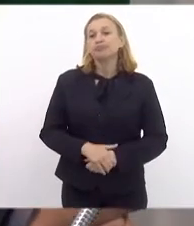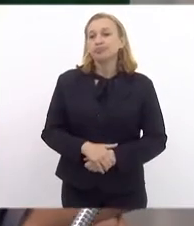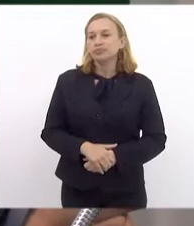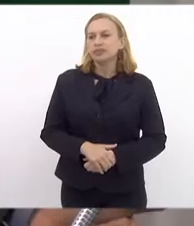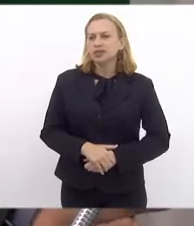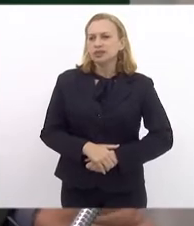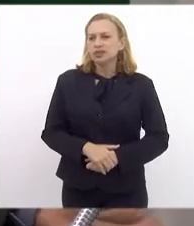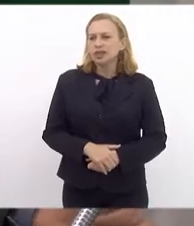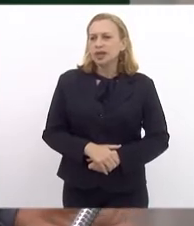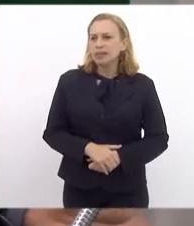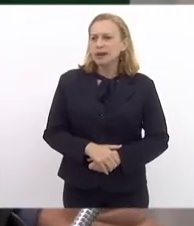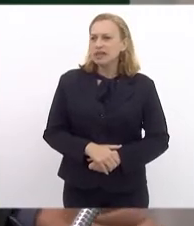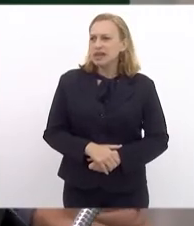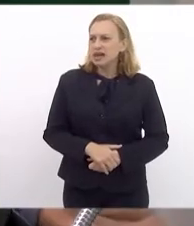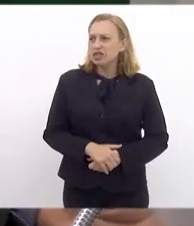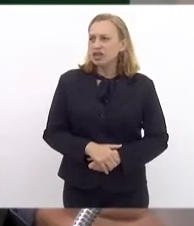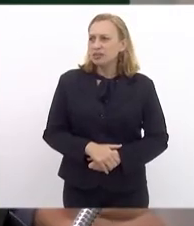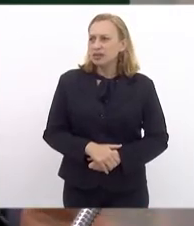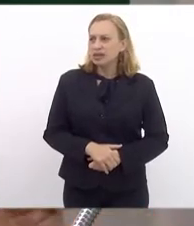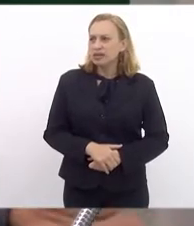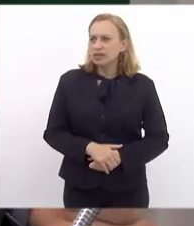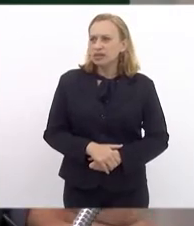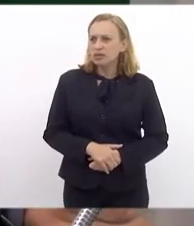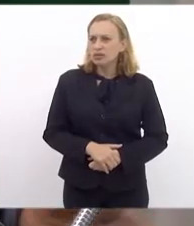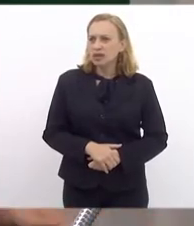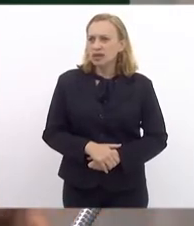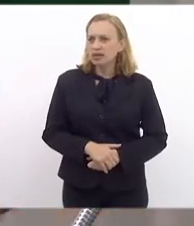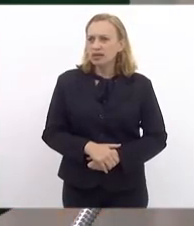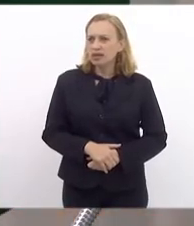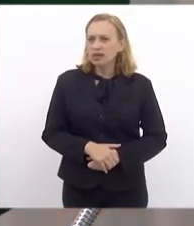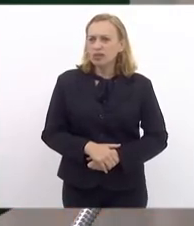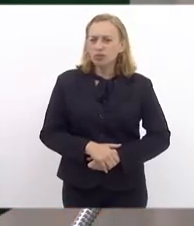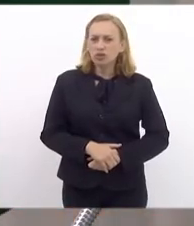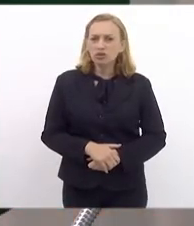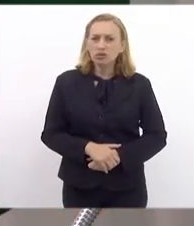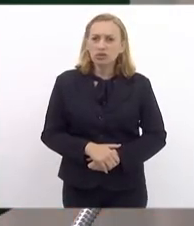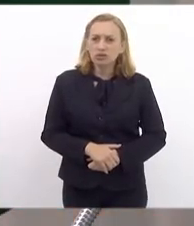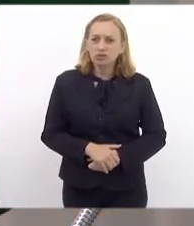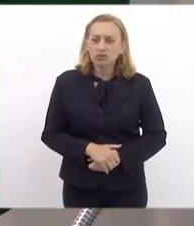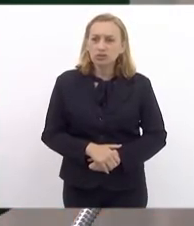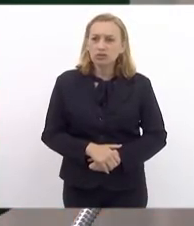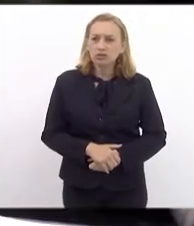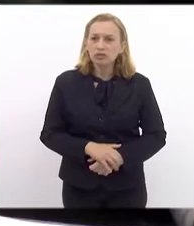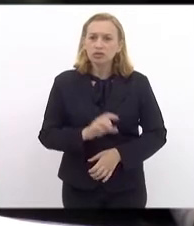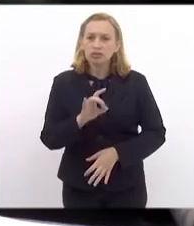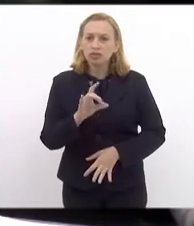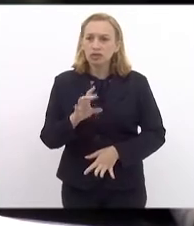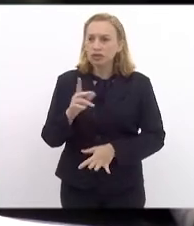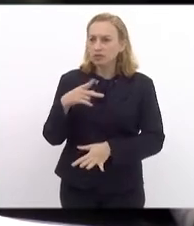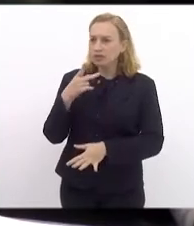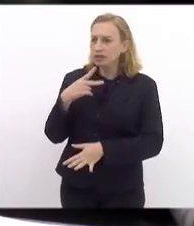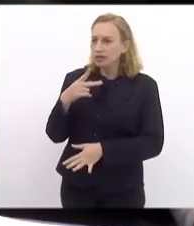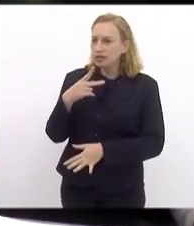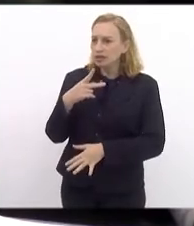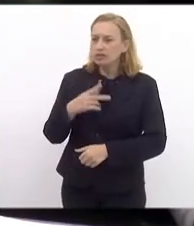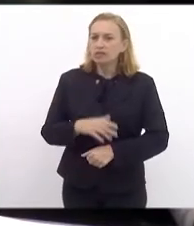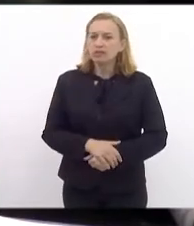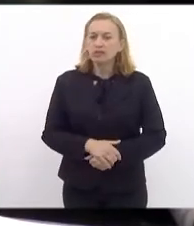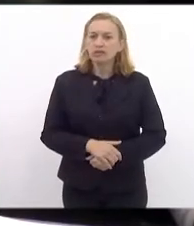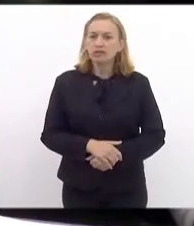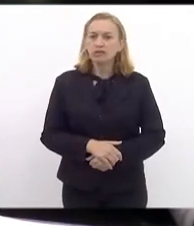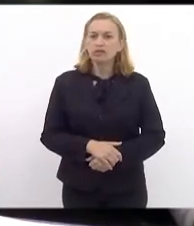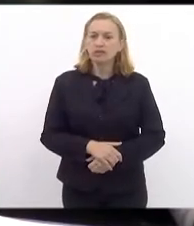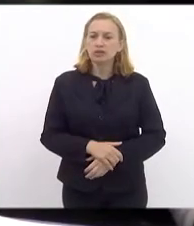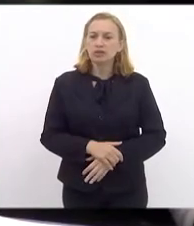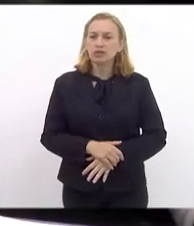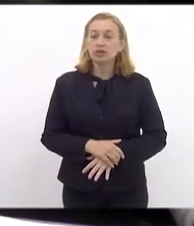a lei entra em vigor na data da sua publicação então a gente só tava era puxando um pouquinho para trás